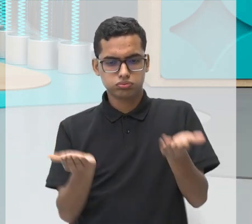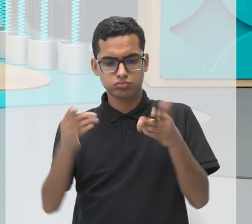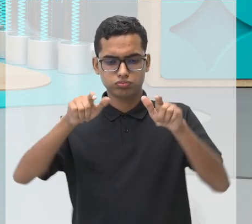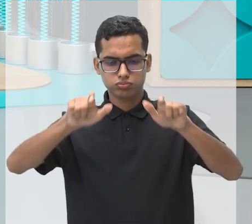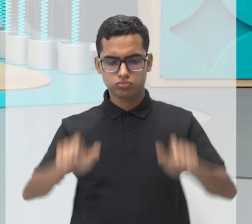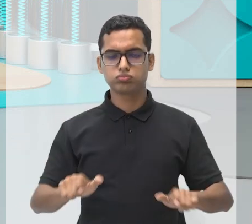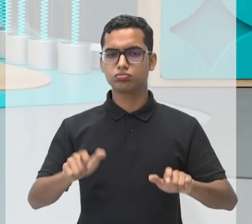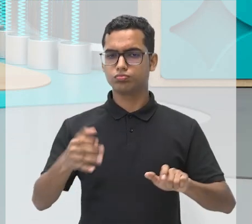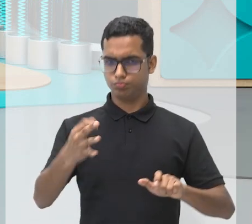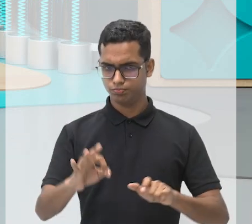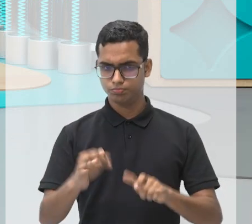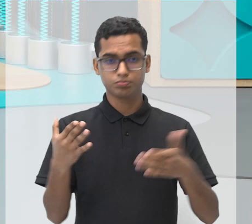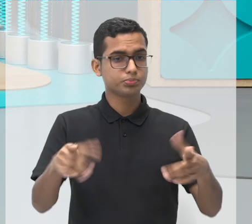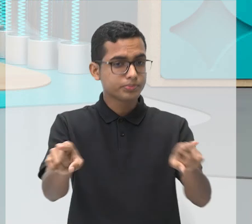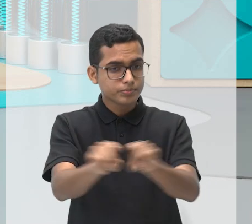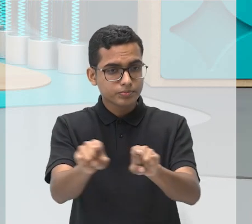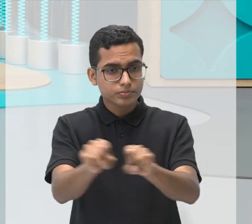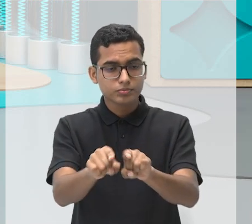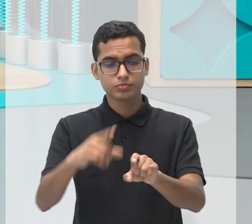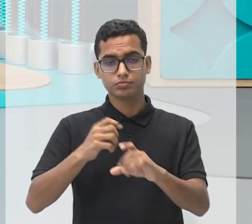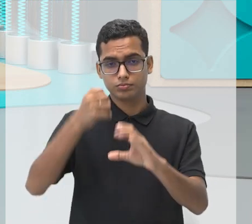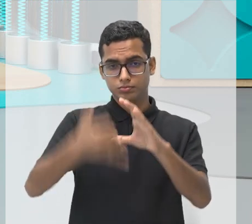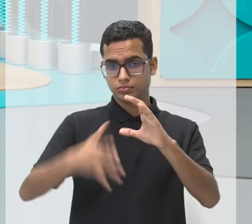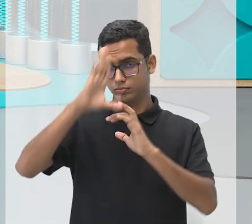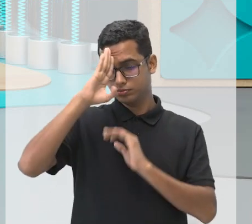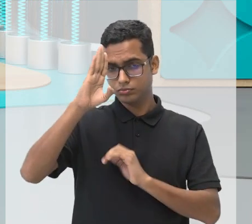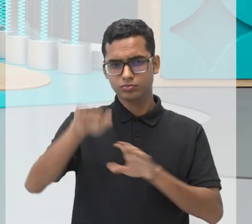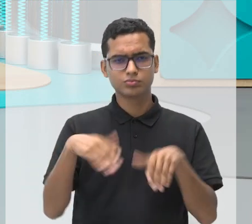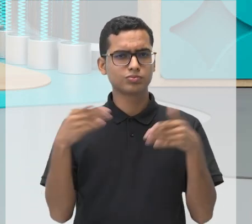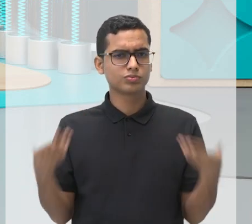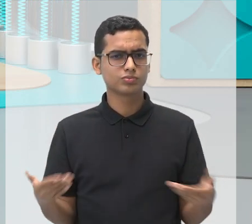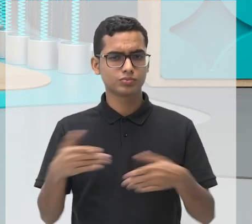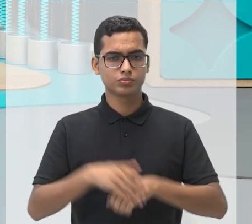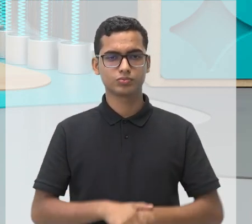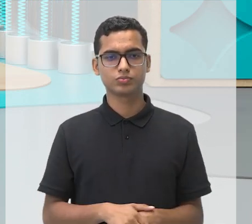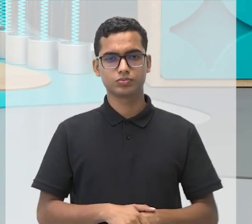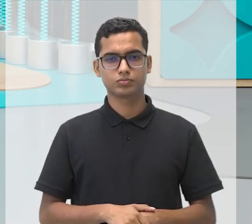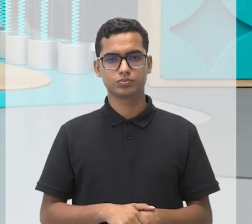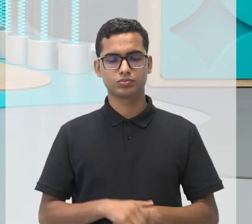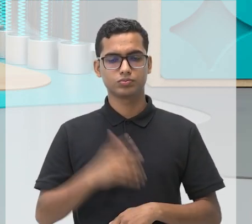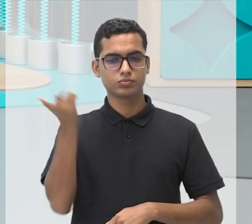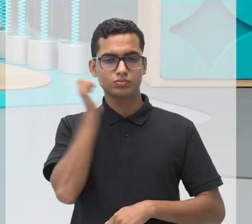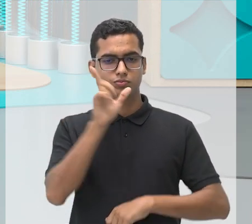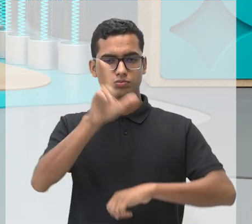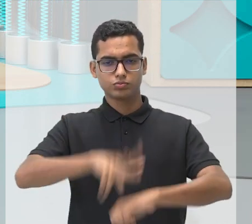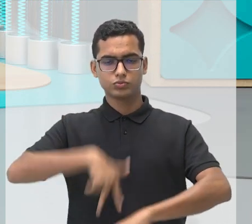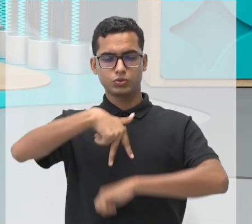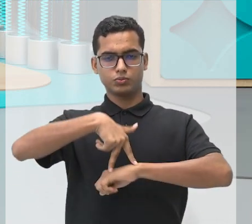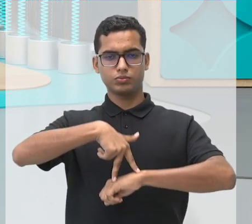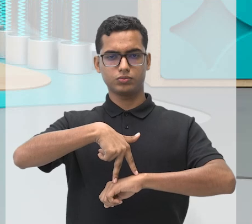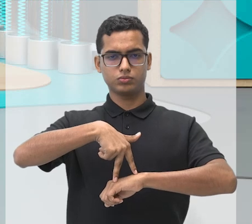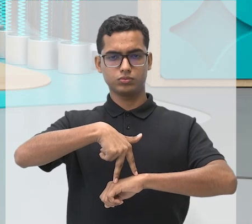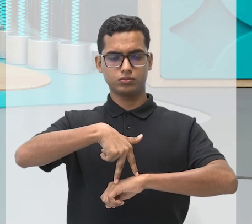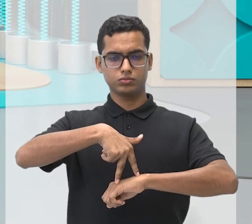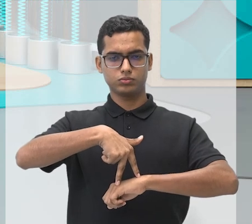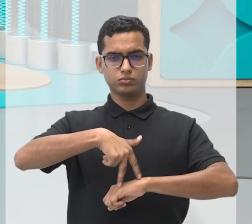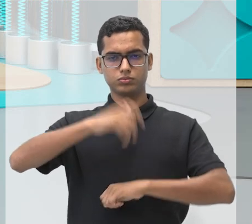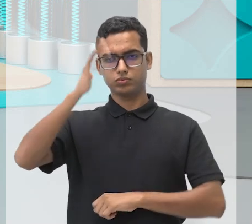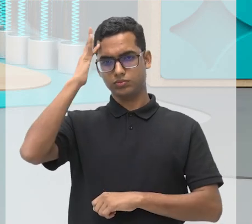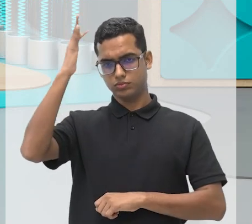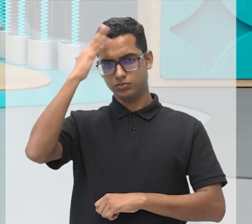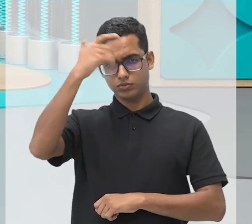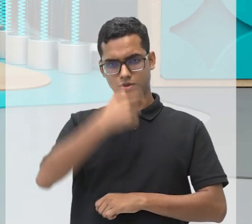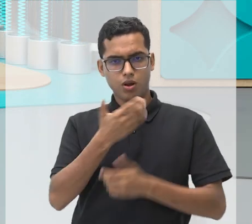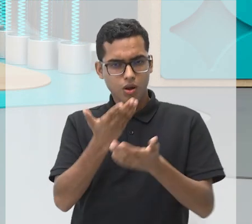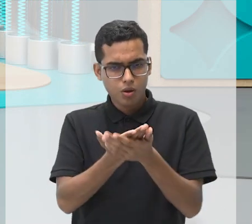espaço. E a principal característica dele, ele é importante para a gente ficar em pé. Imagina eu tentando